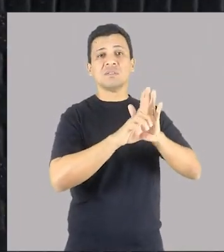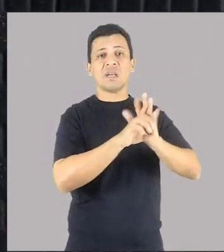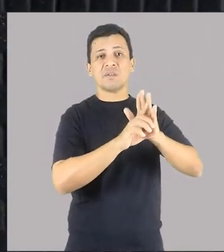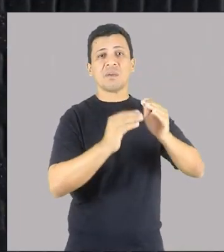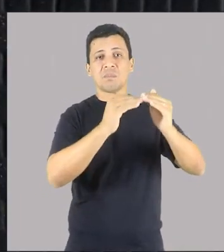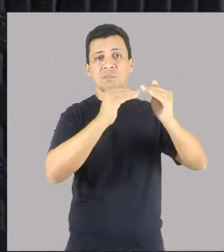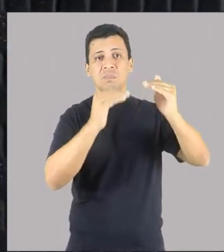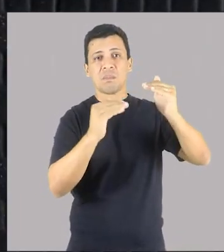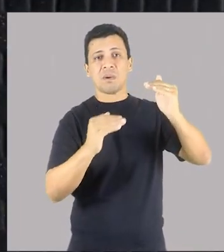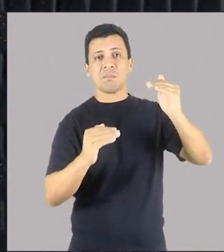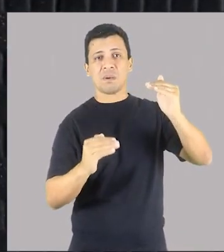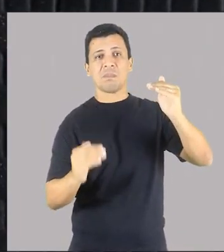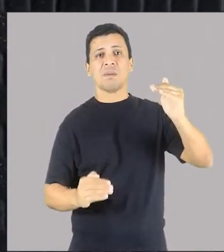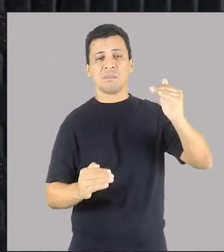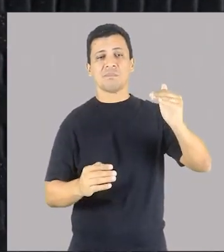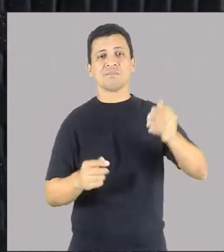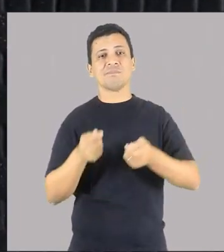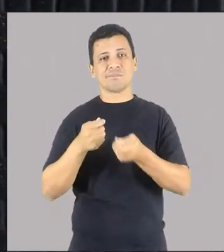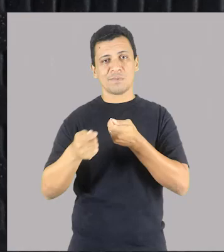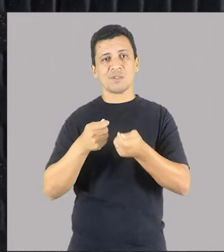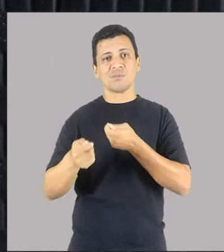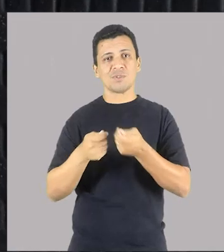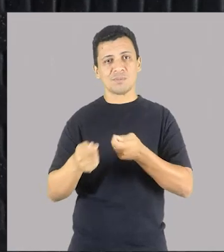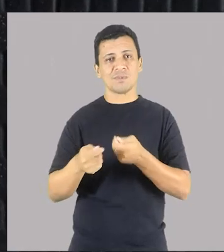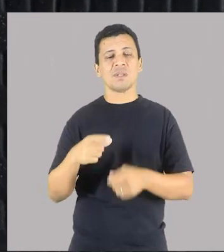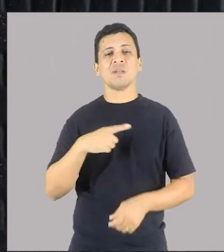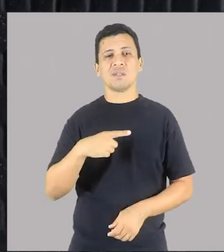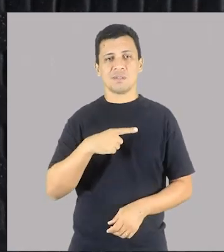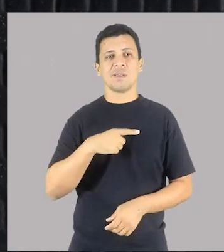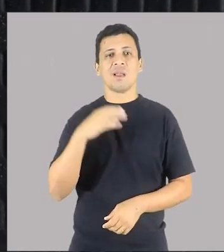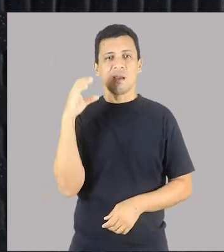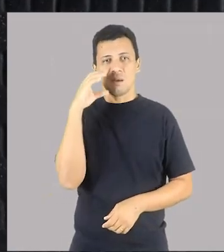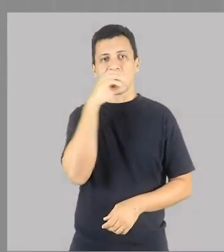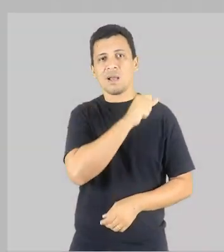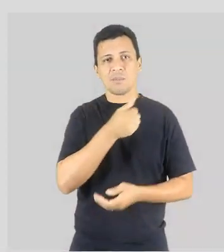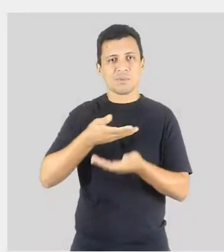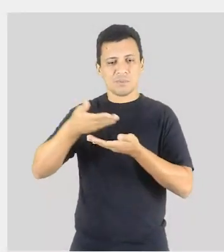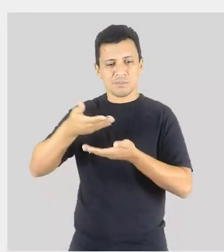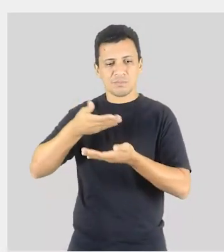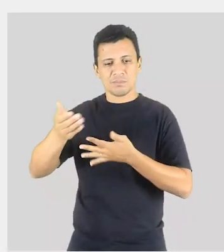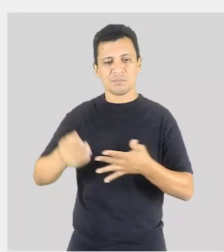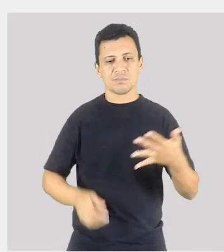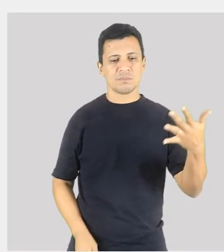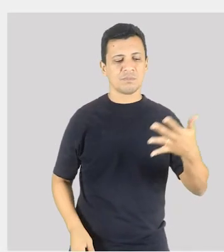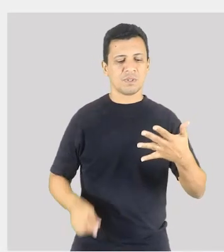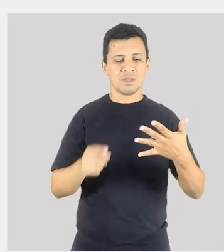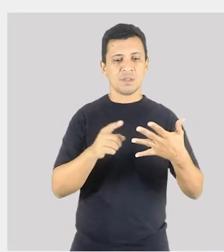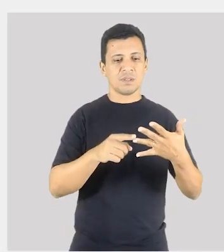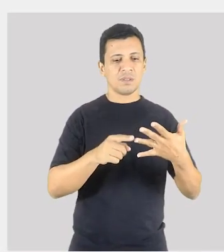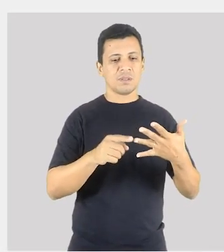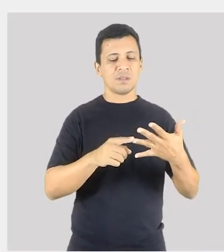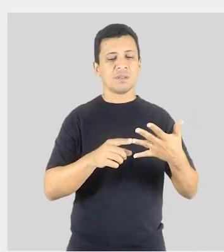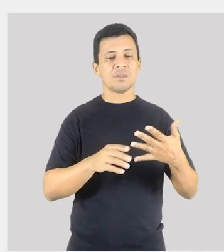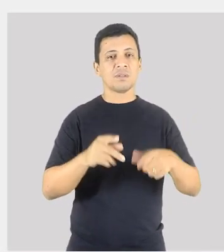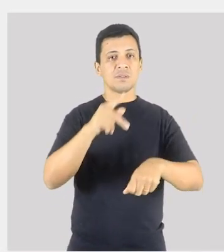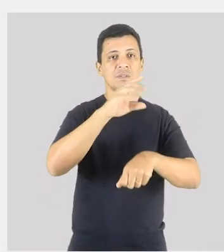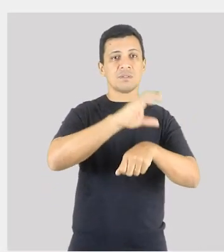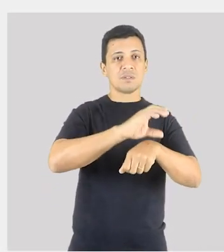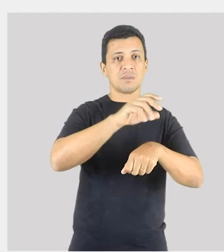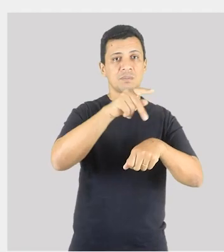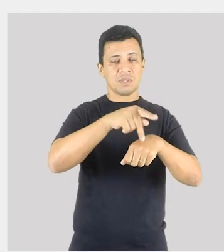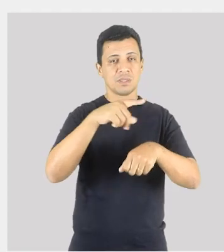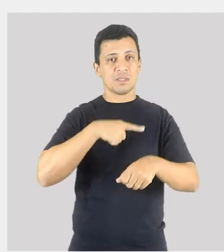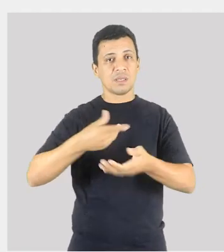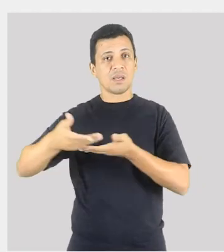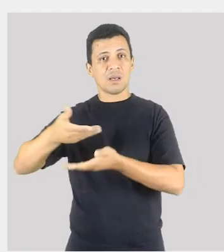administrativo, como vamos observar adiante. Então, tem aplicação imediata à Constituição. Código Penal tem aplicação